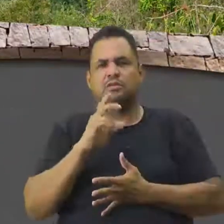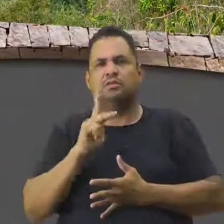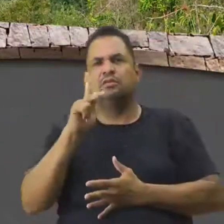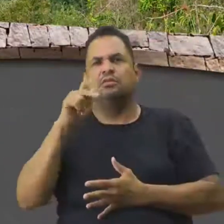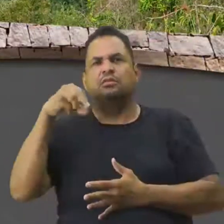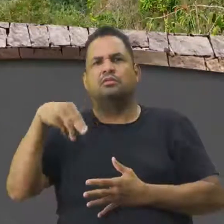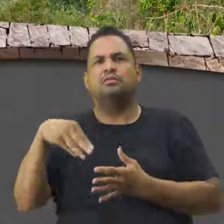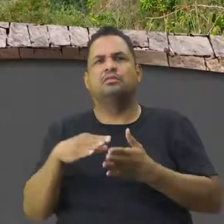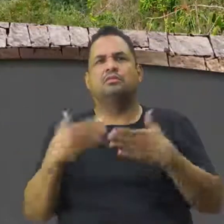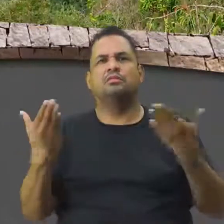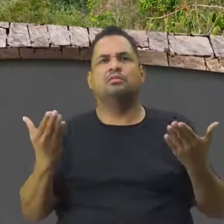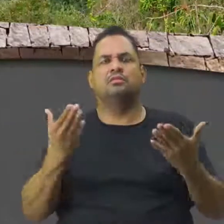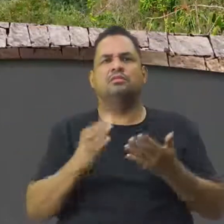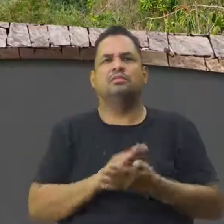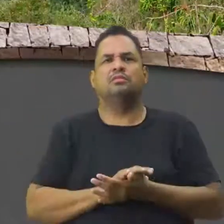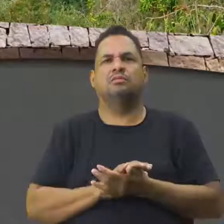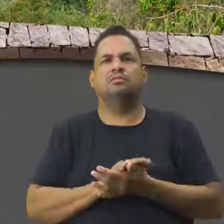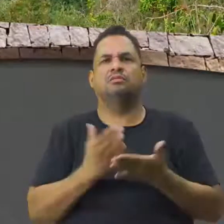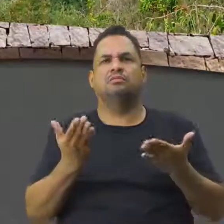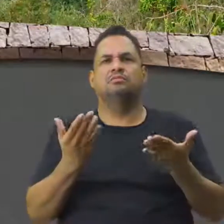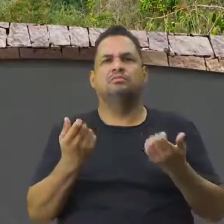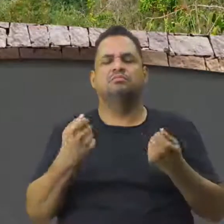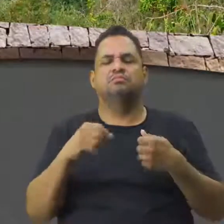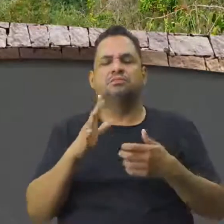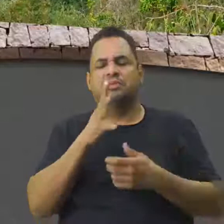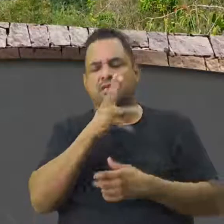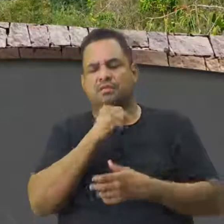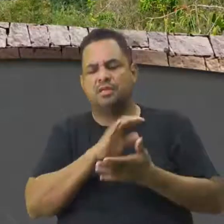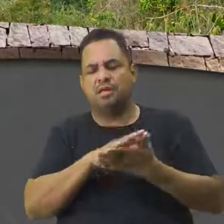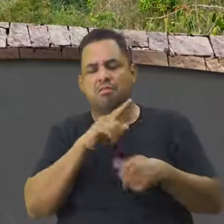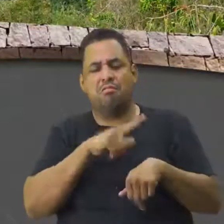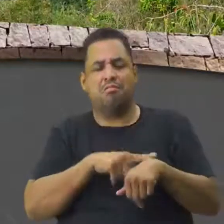20 quilômetros, muitas vezes pode demorar horas ou até não